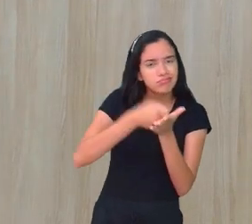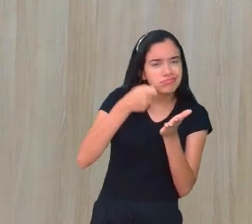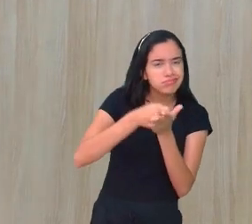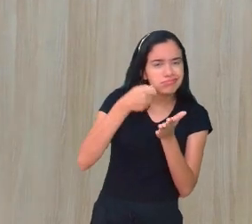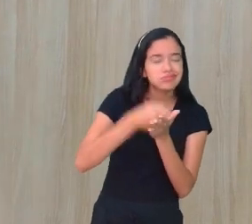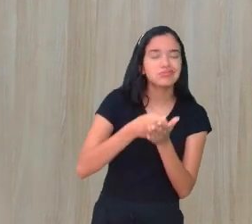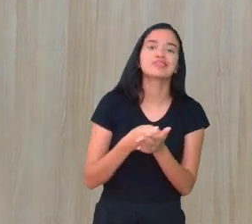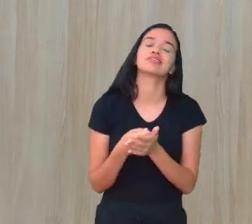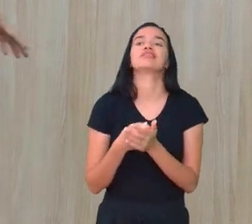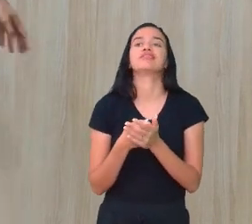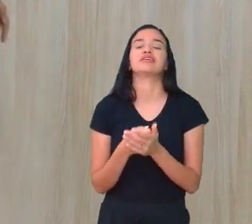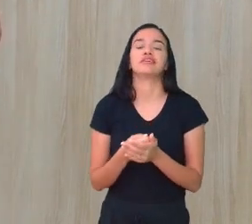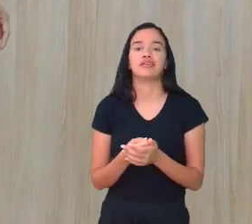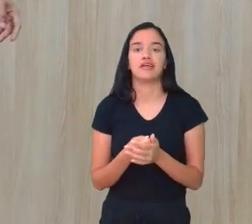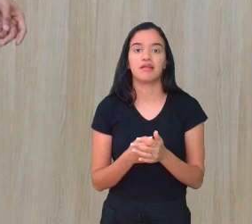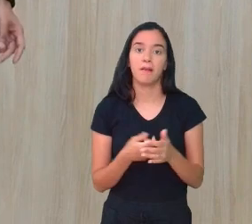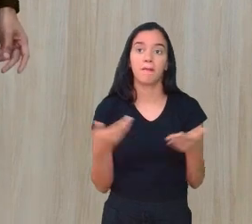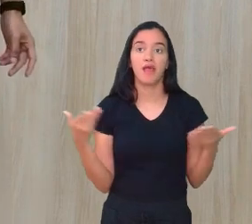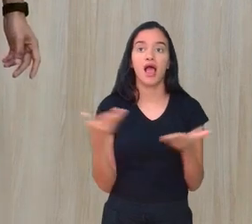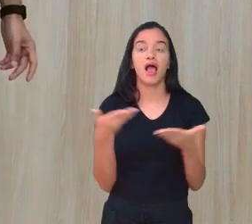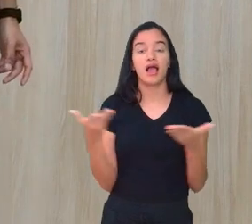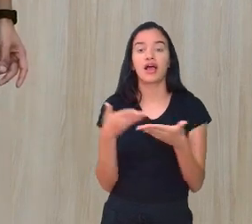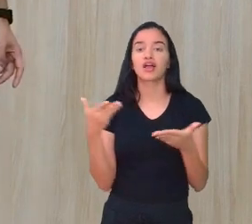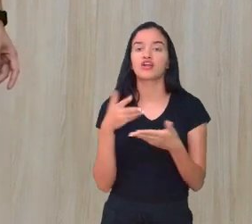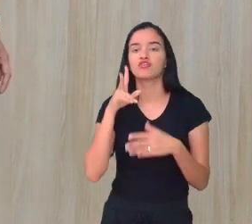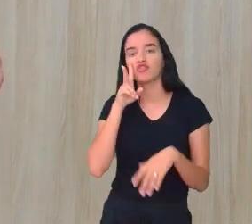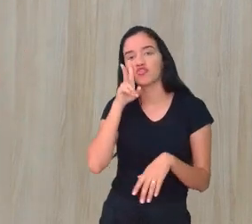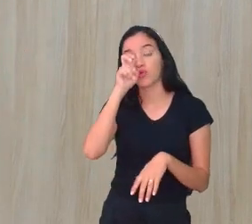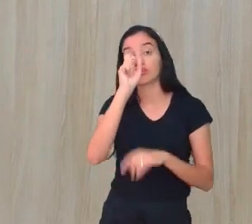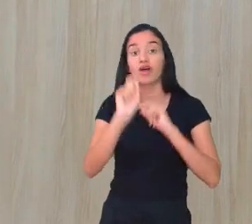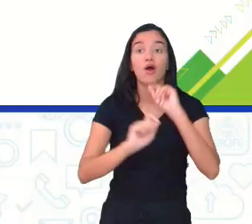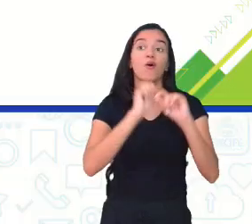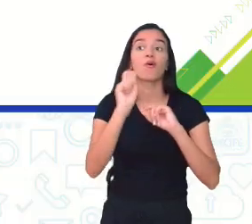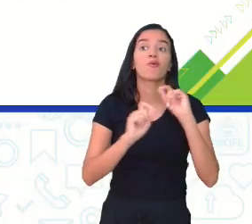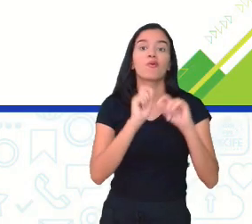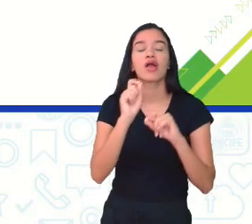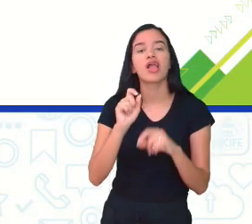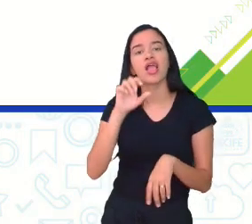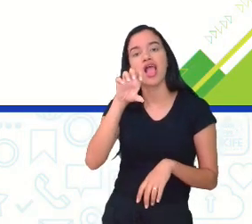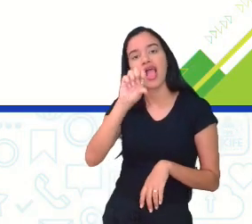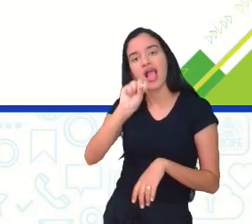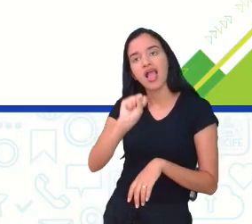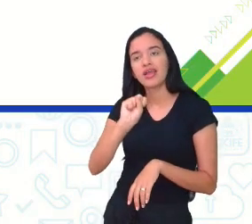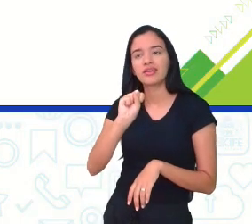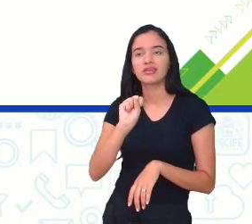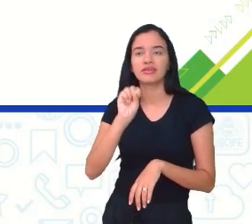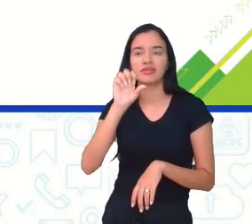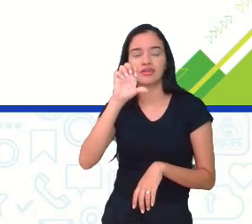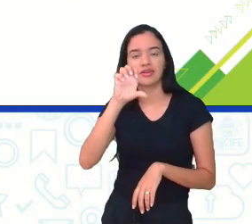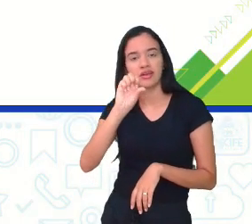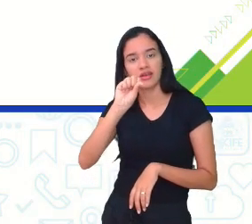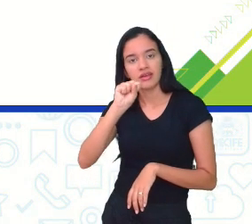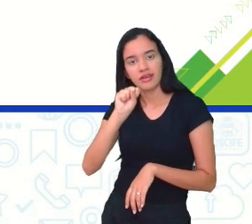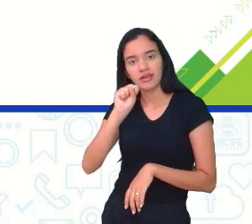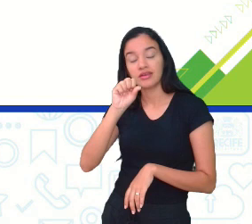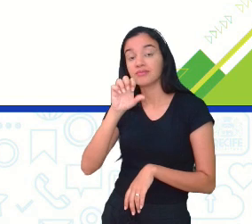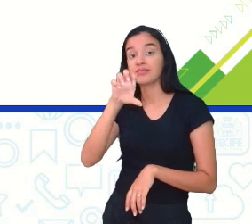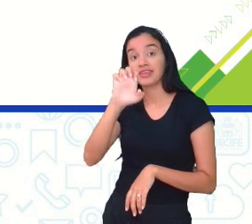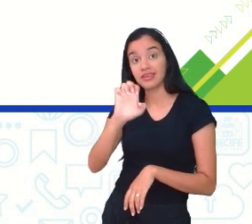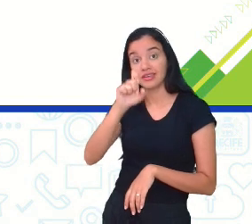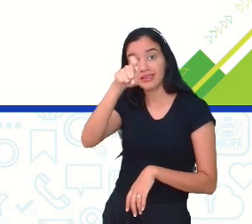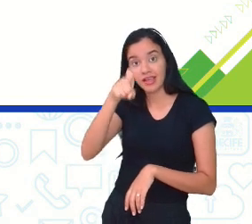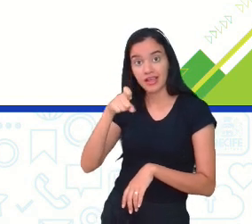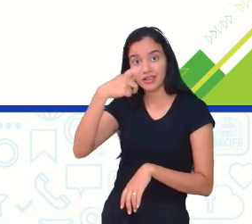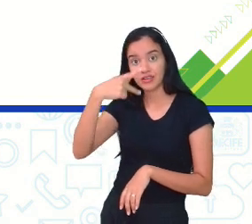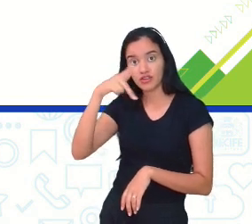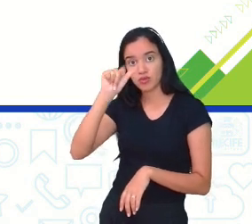gente fala disso em outro momento. E a força explosiva. Então, essa é a terceira e última força, né? Que é aí a